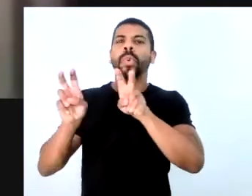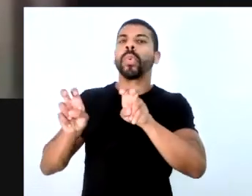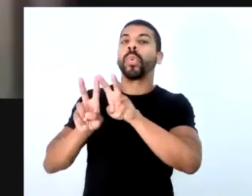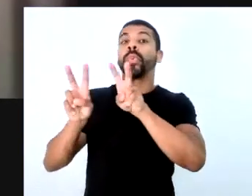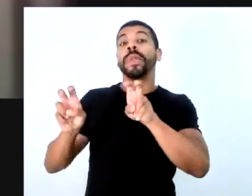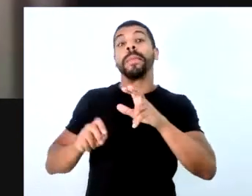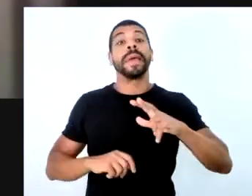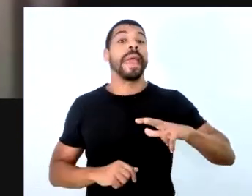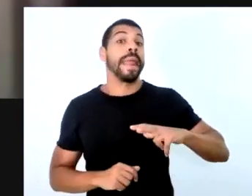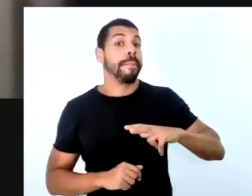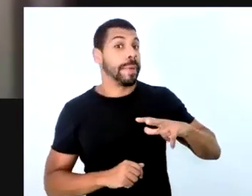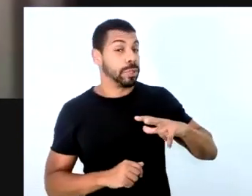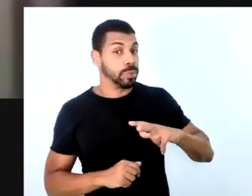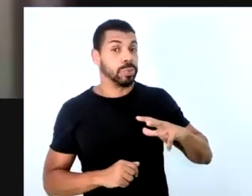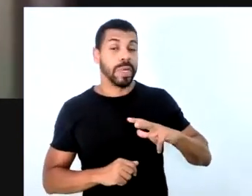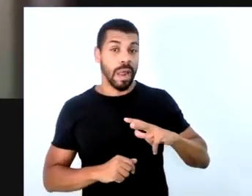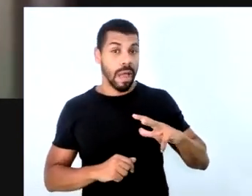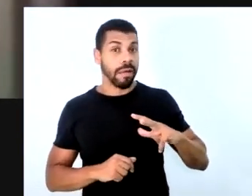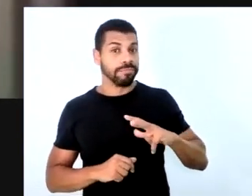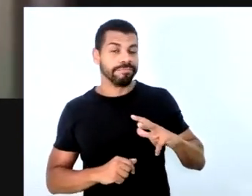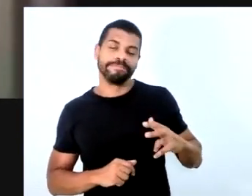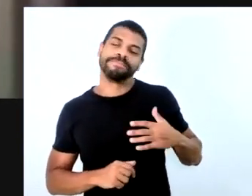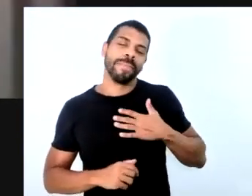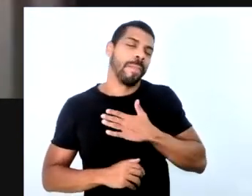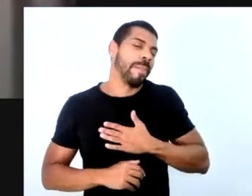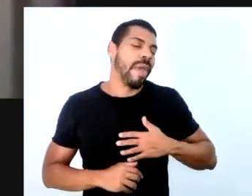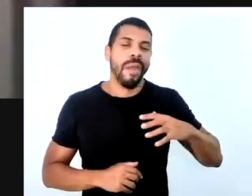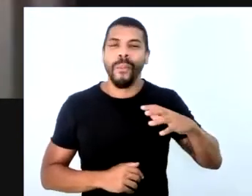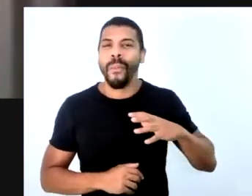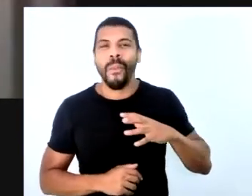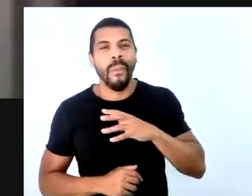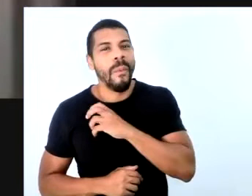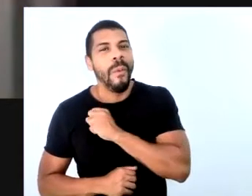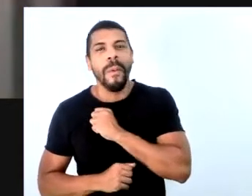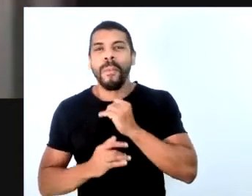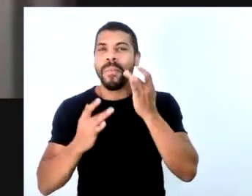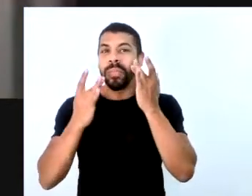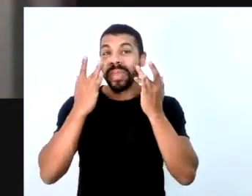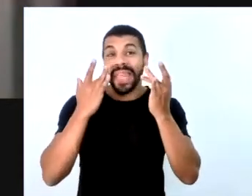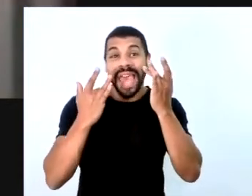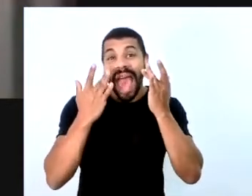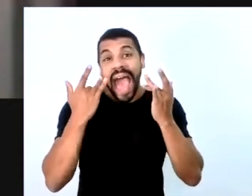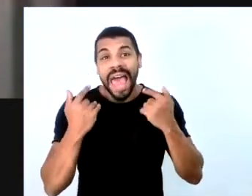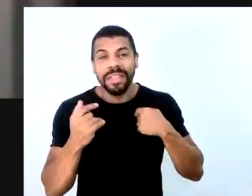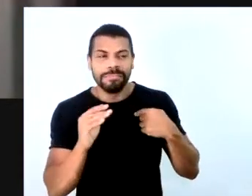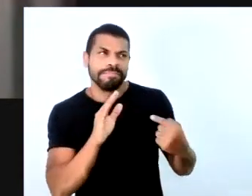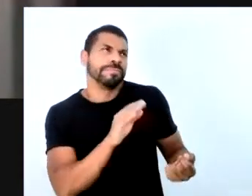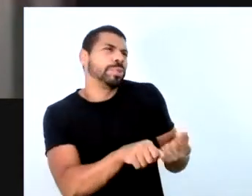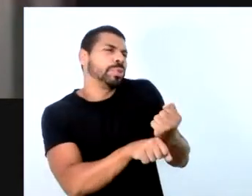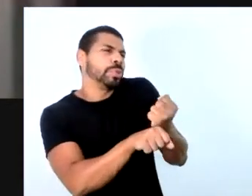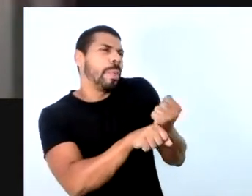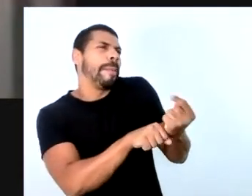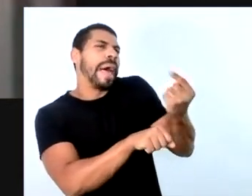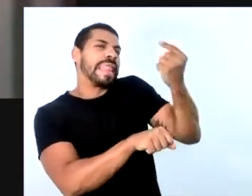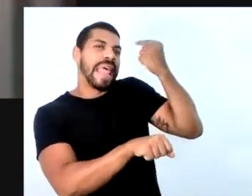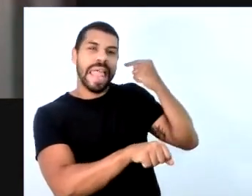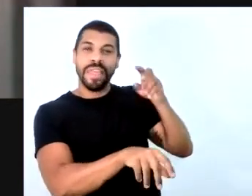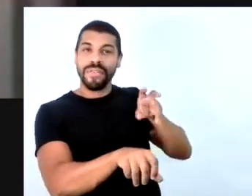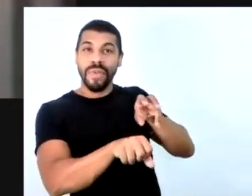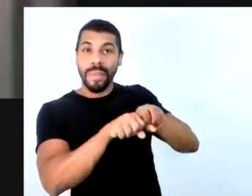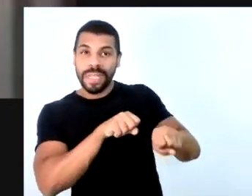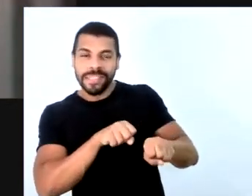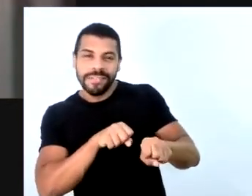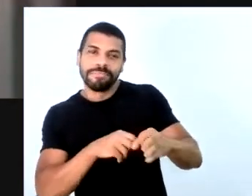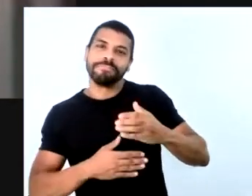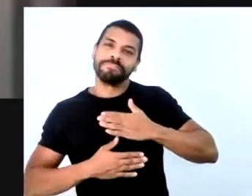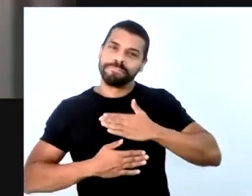seria. E tinha um tema que era muito particular, porque eu amo teatro. O teatro foi minha primeira